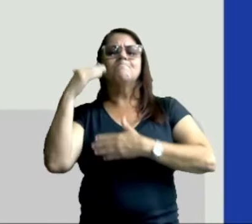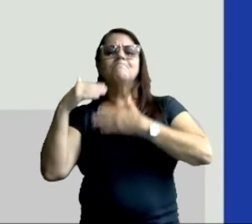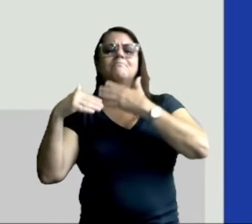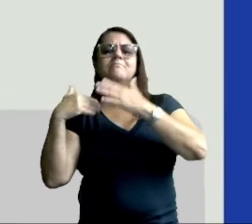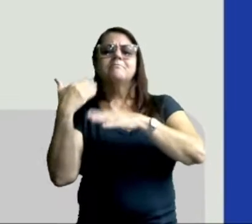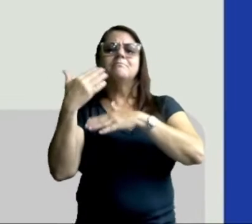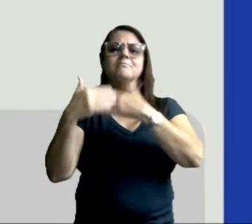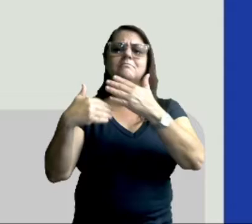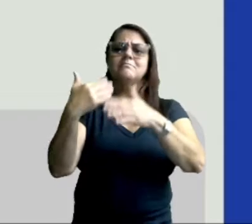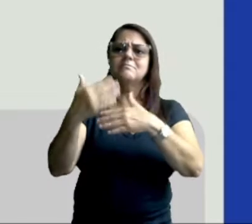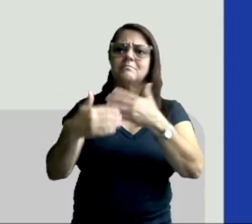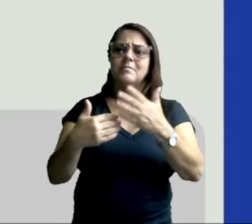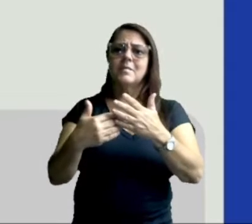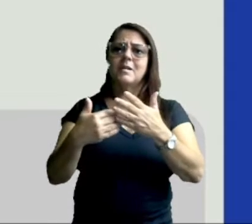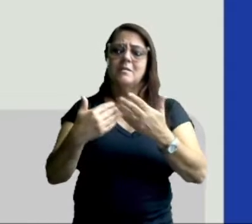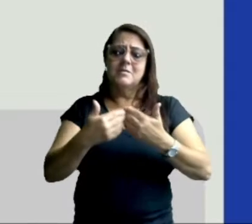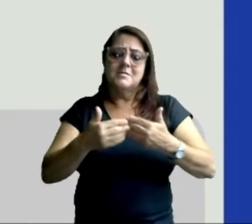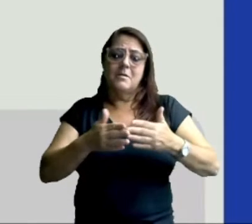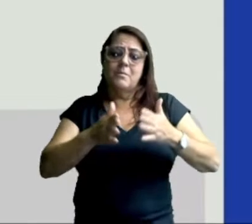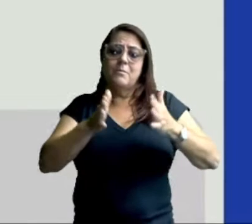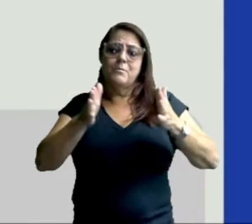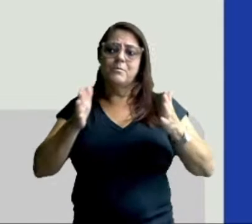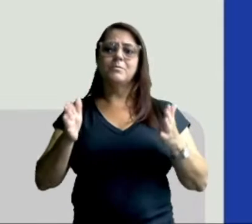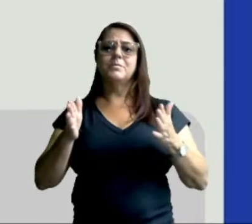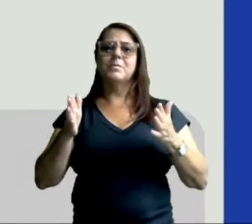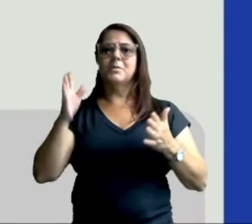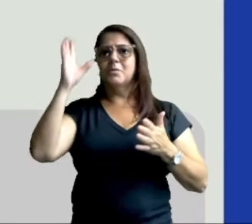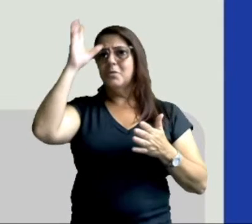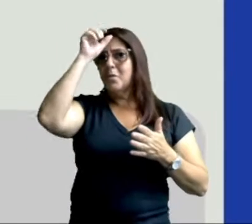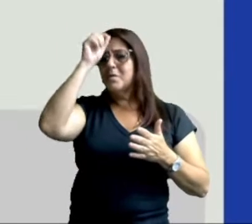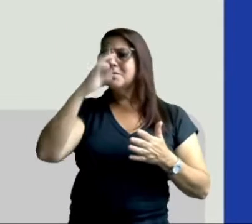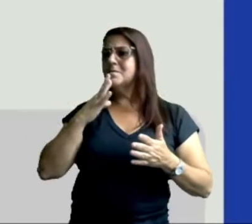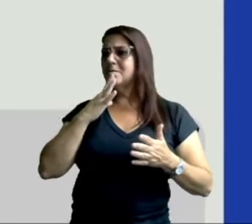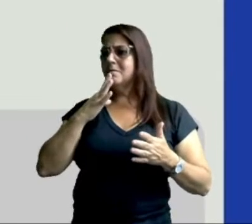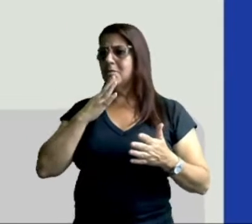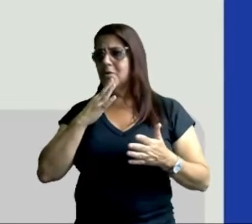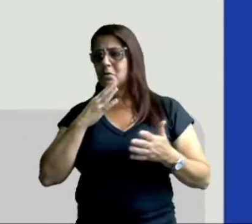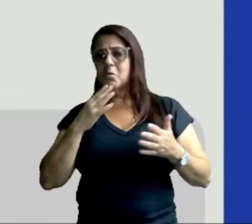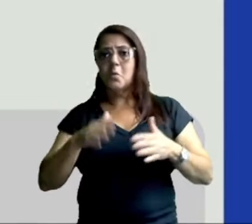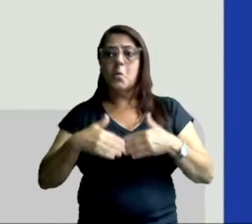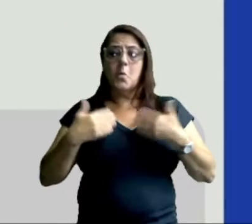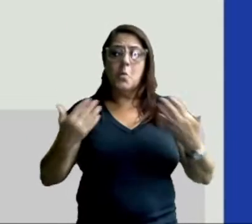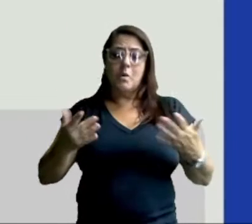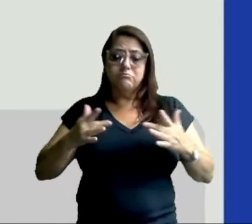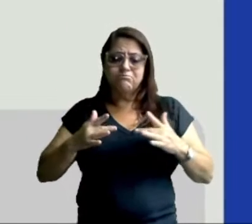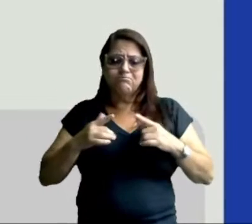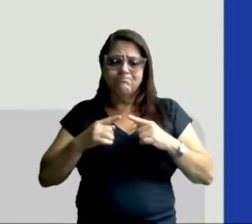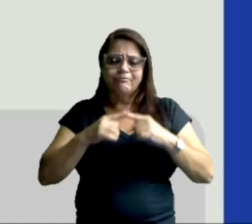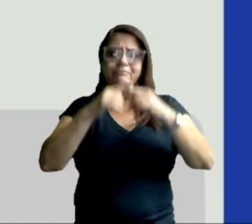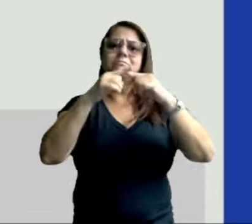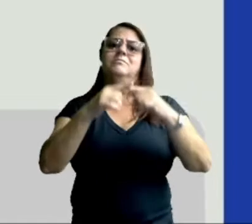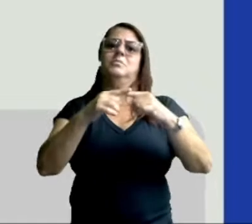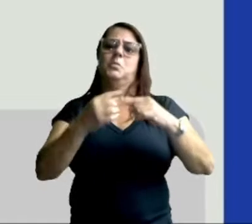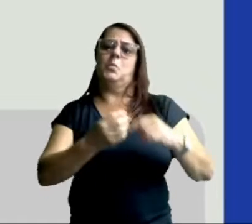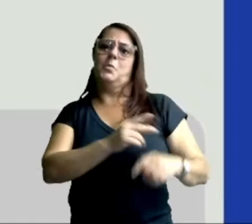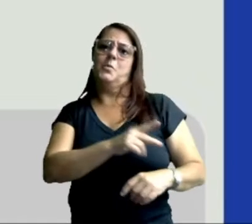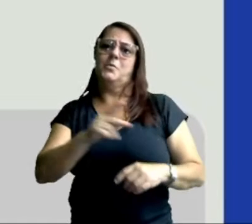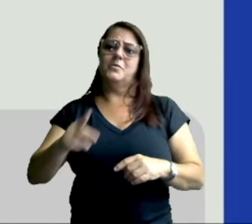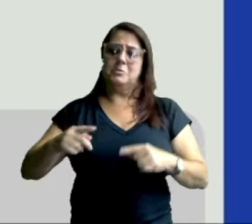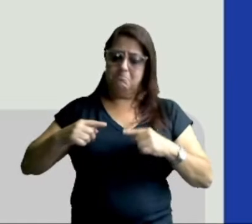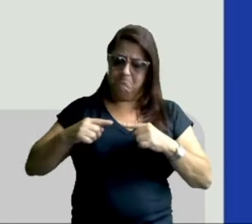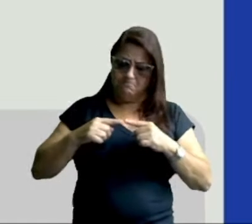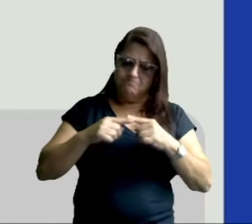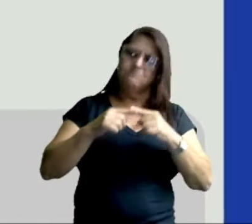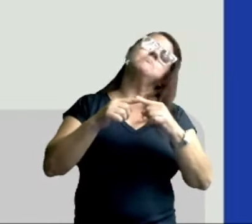a tecnologia ela se aprimora. E qual seria o grande desafio do professor, né? Considerar